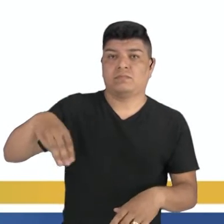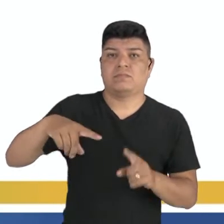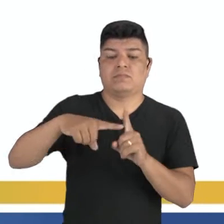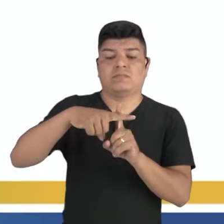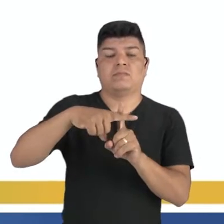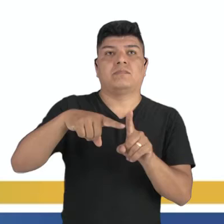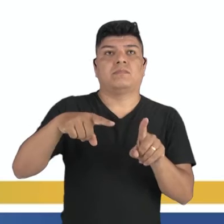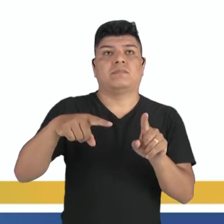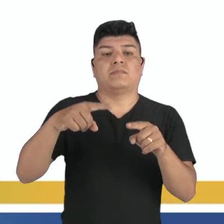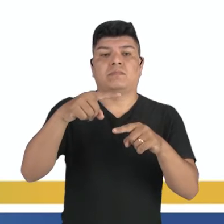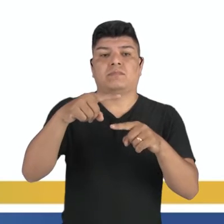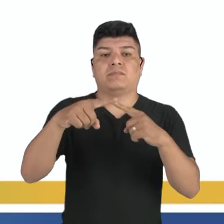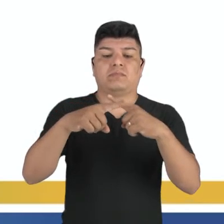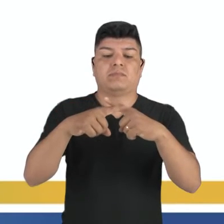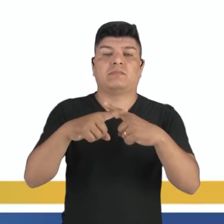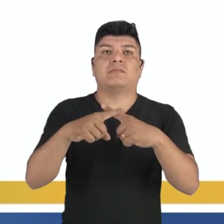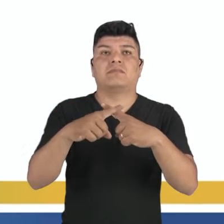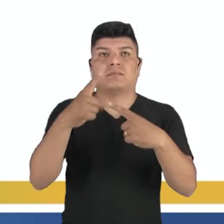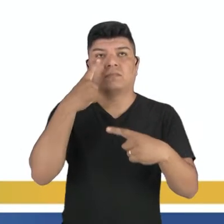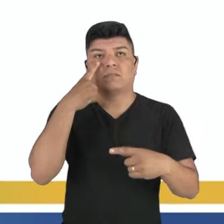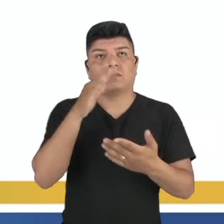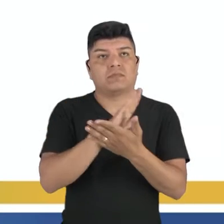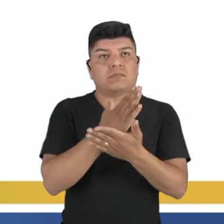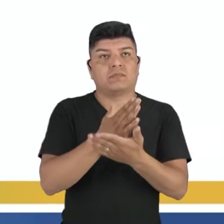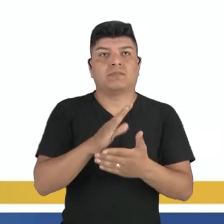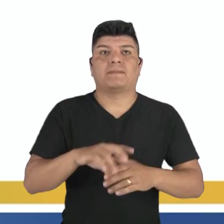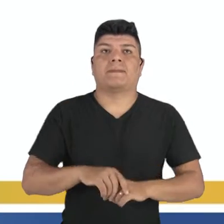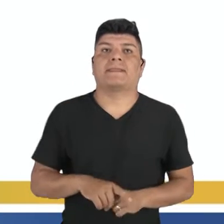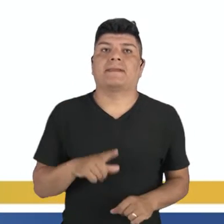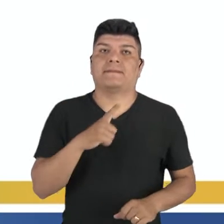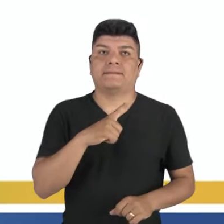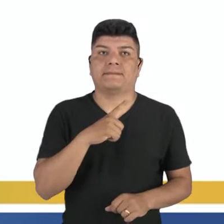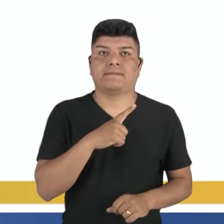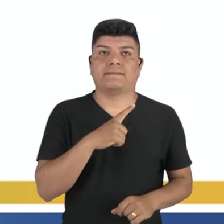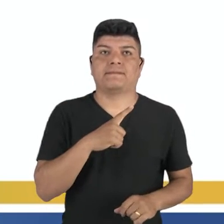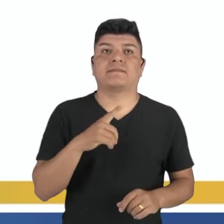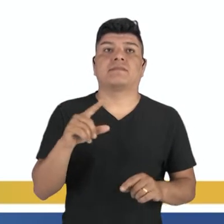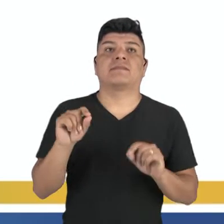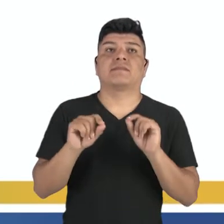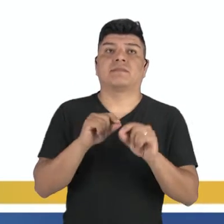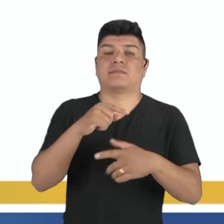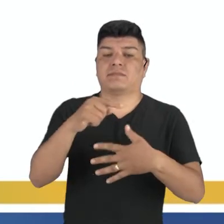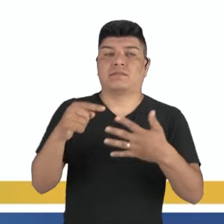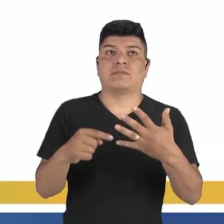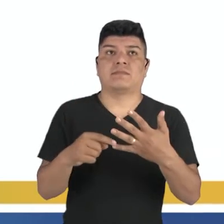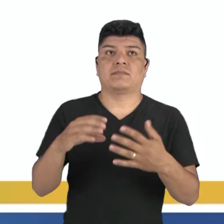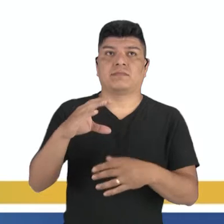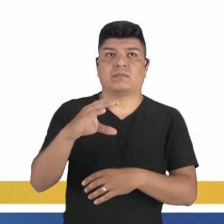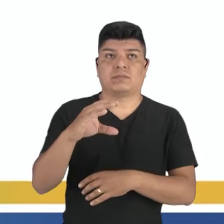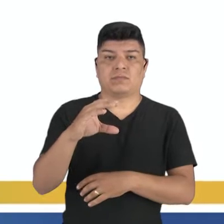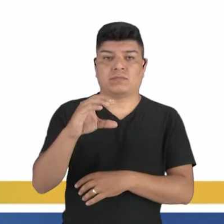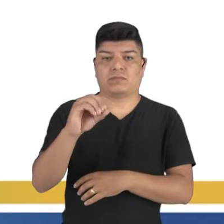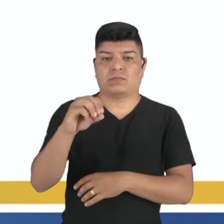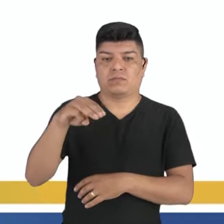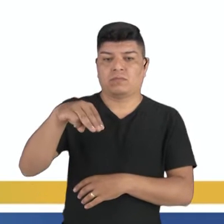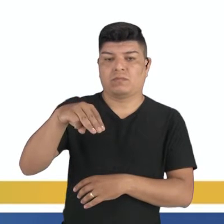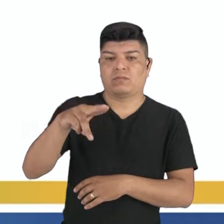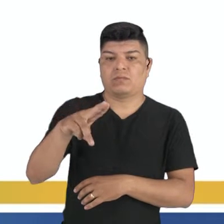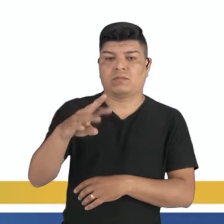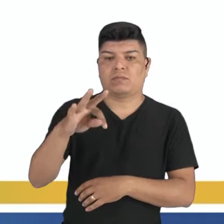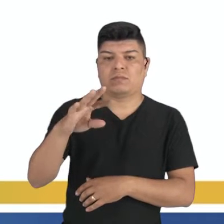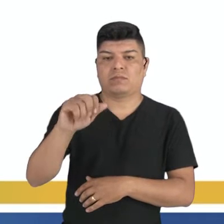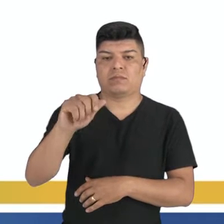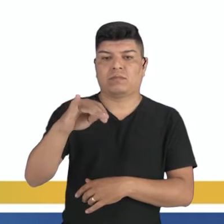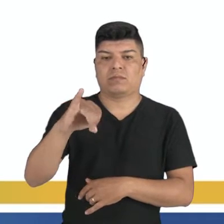adição e da multiplicação. Então, vamos conferir algumas delas. Nós temos aí a propriedade comutativa, onde o modo de organização dos